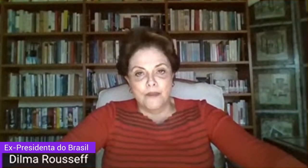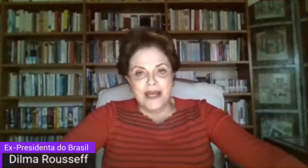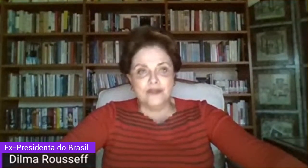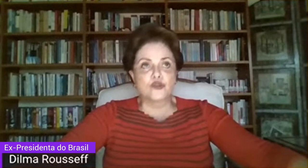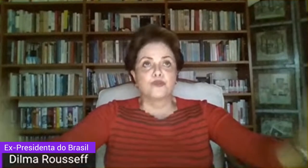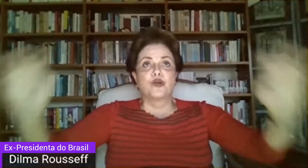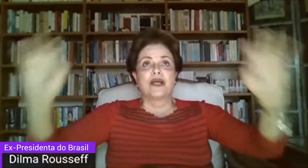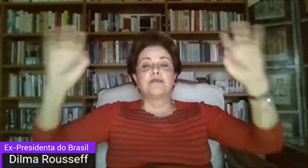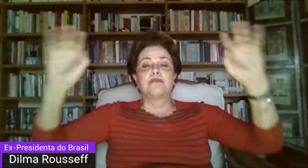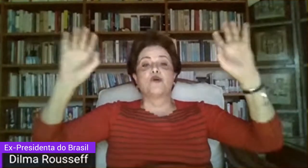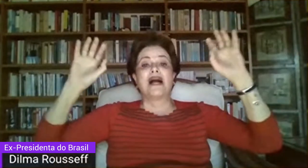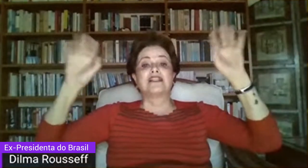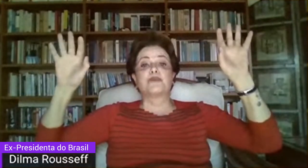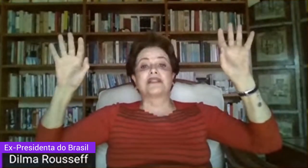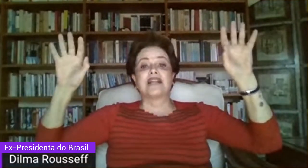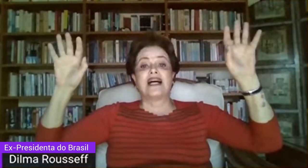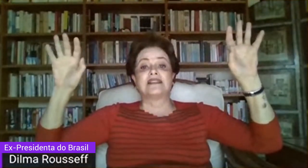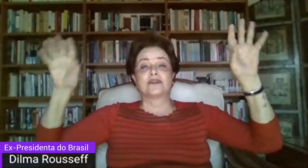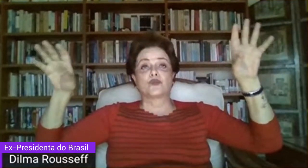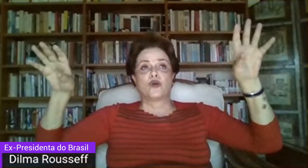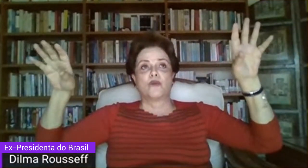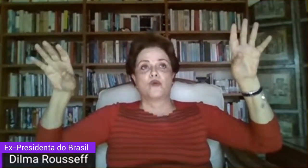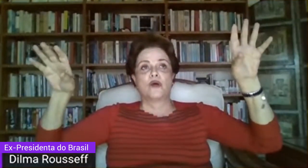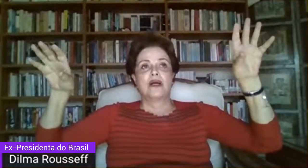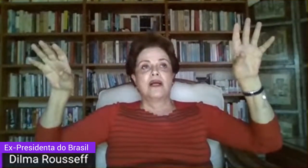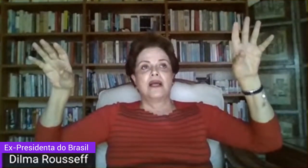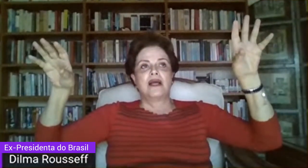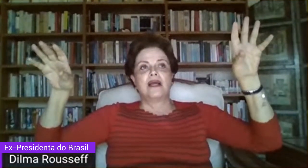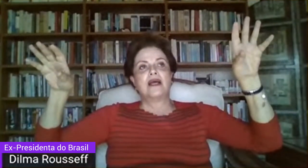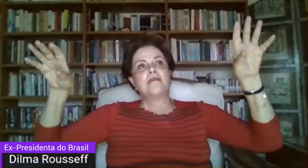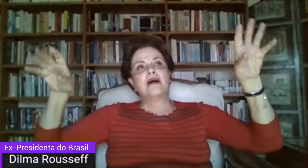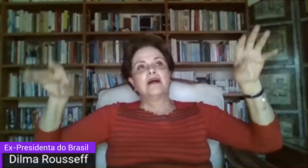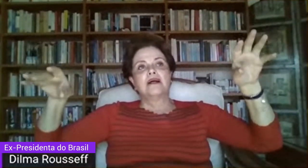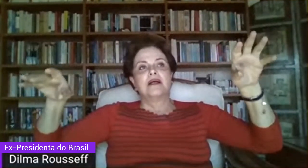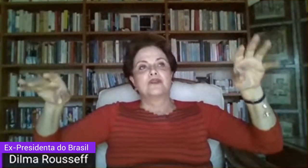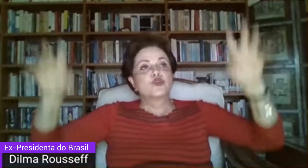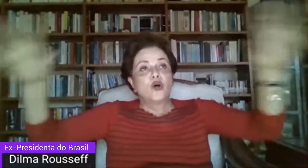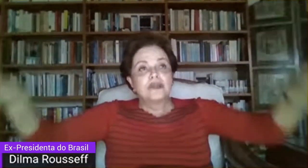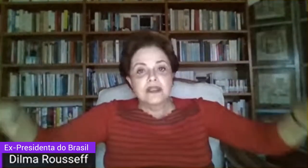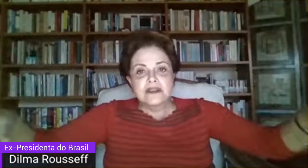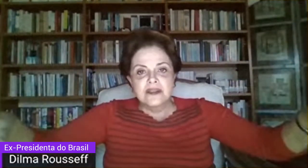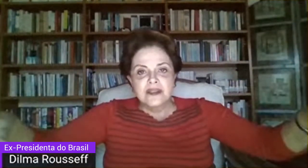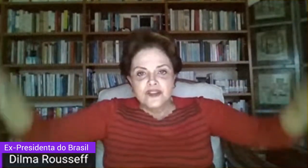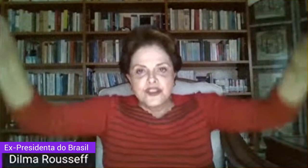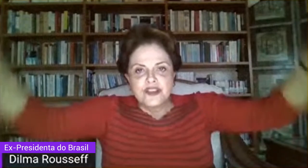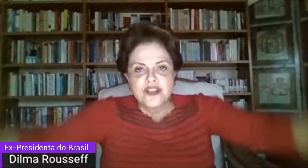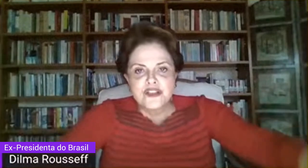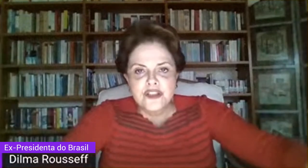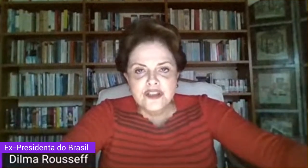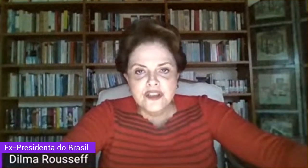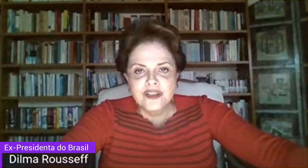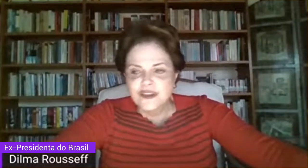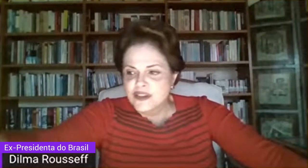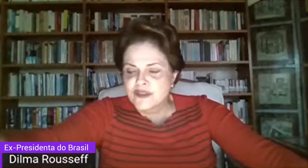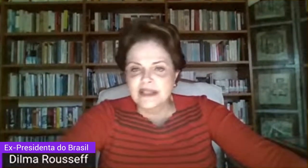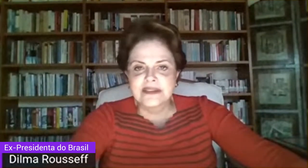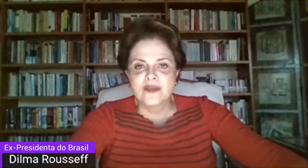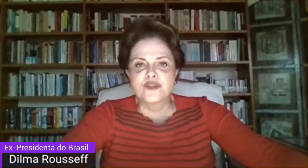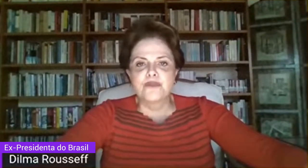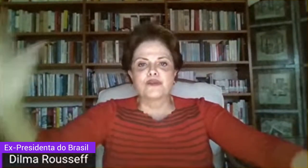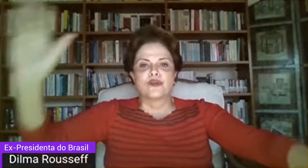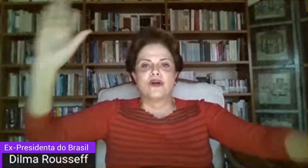aparelhos eletrodomésticos máquinas pesadas como é essas ondas de